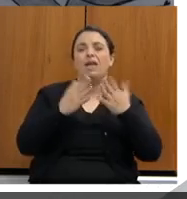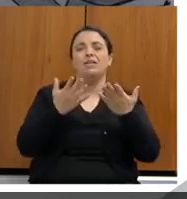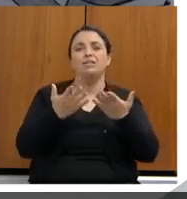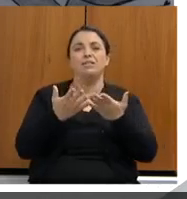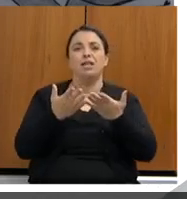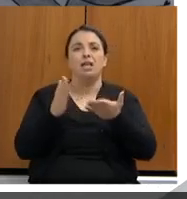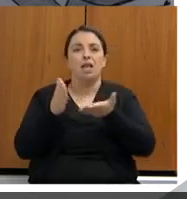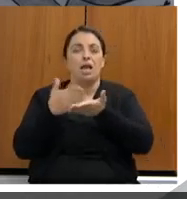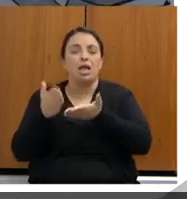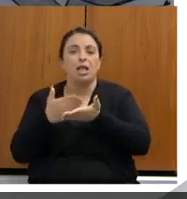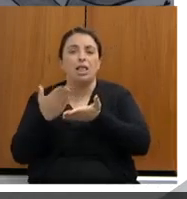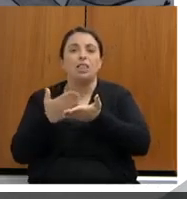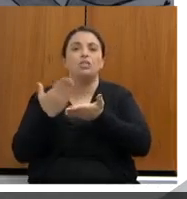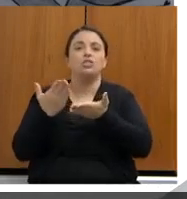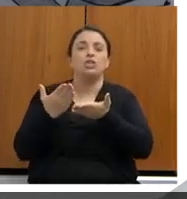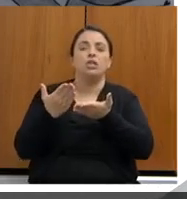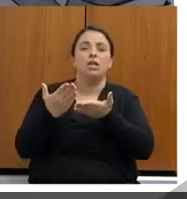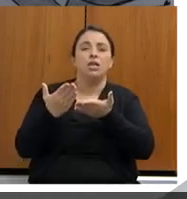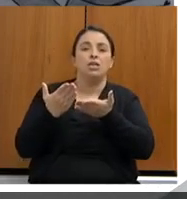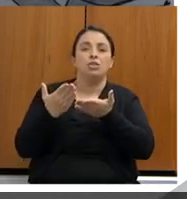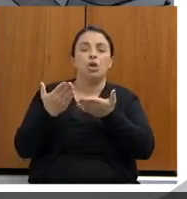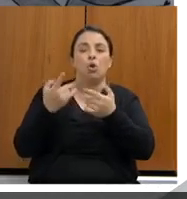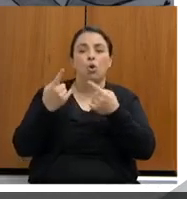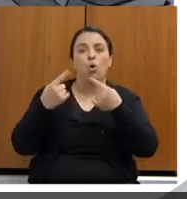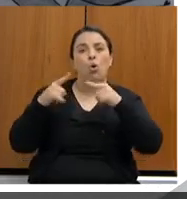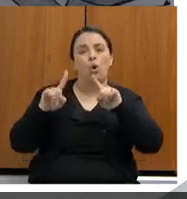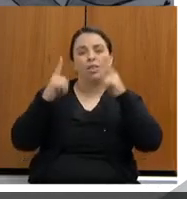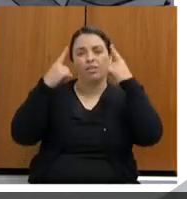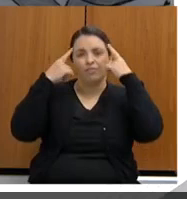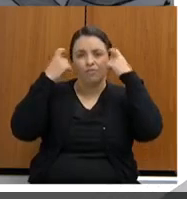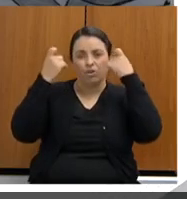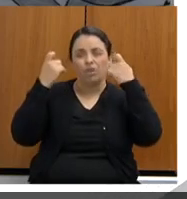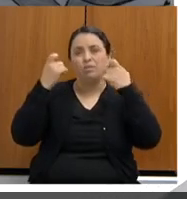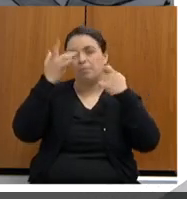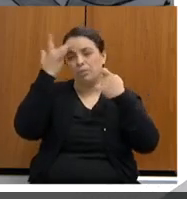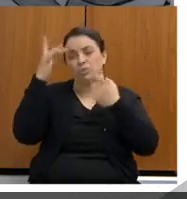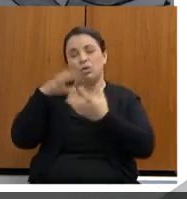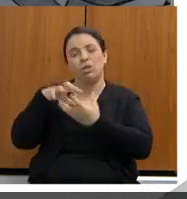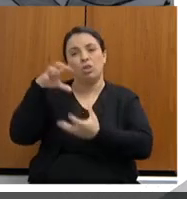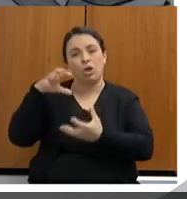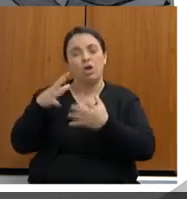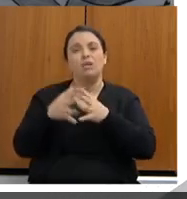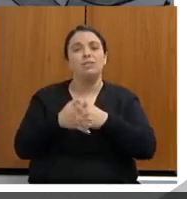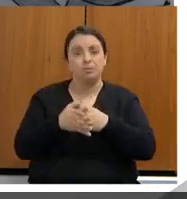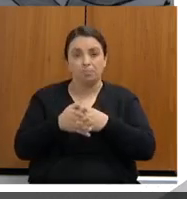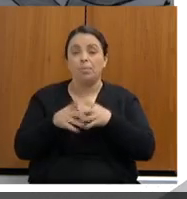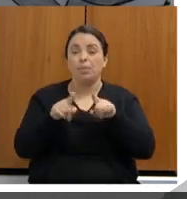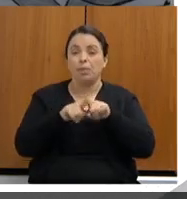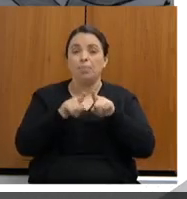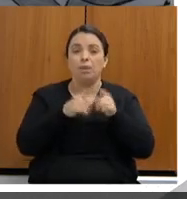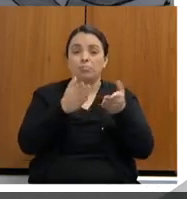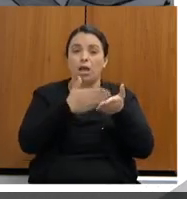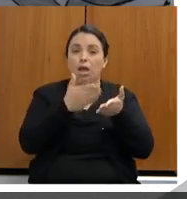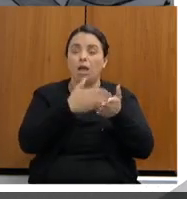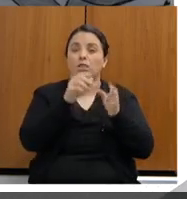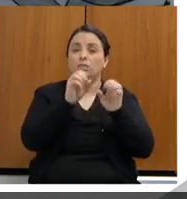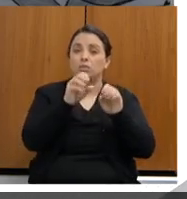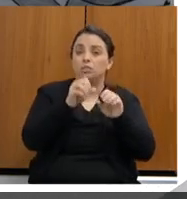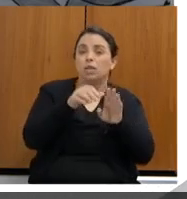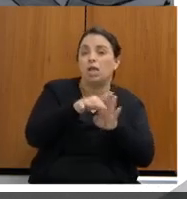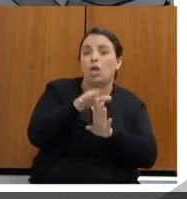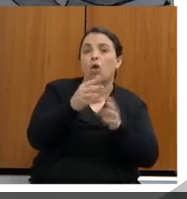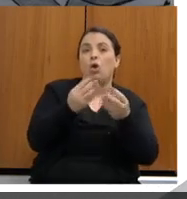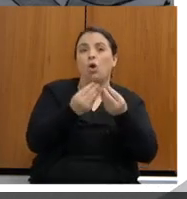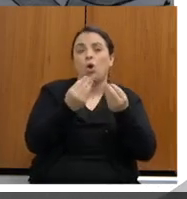de enfrentamento à violência contra a pessoa idosa também contra violações aos direitos da Criança